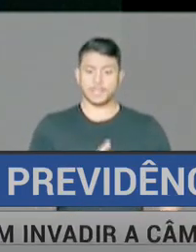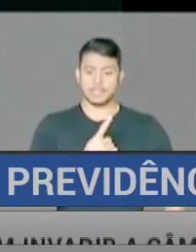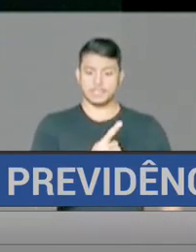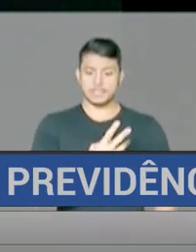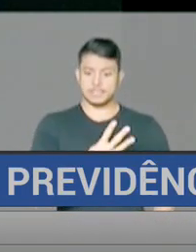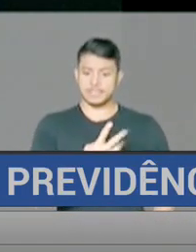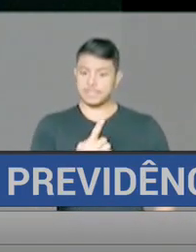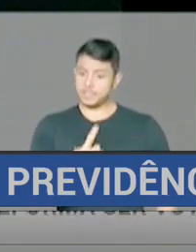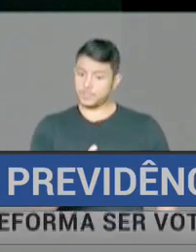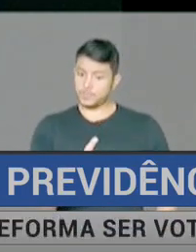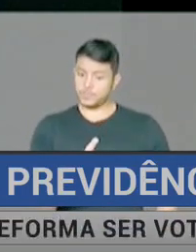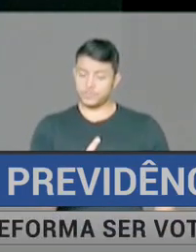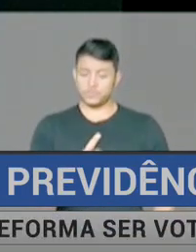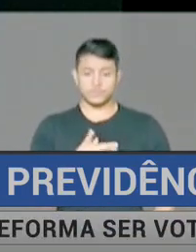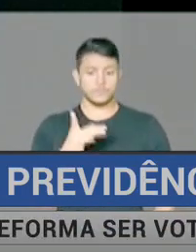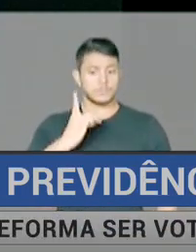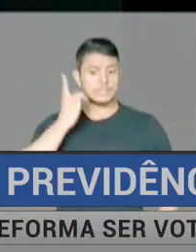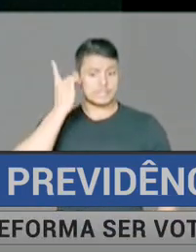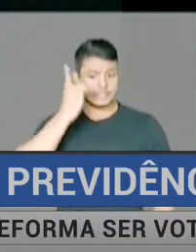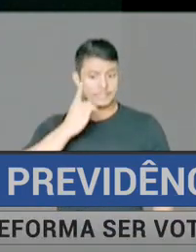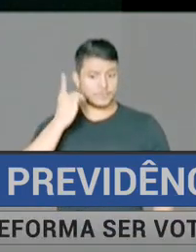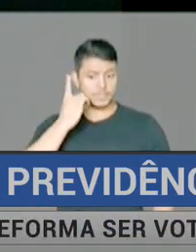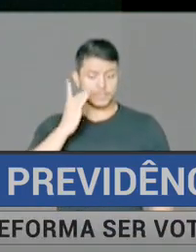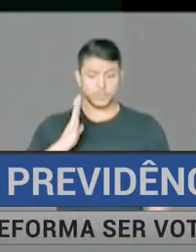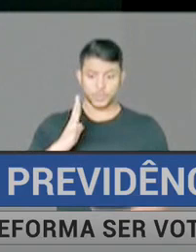placar tão otimista.